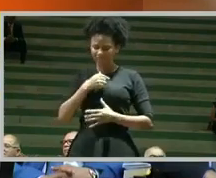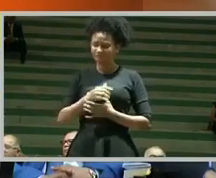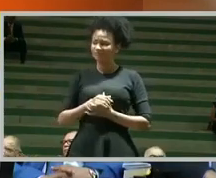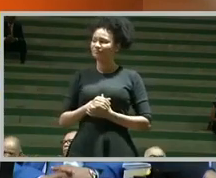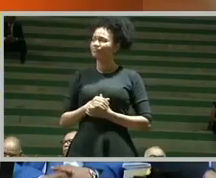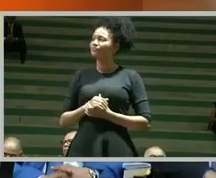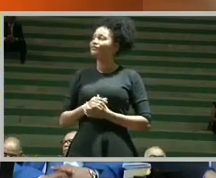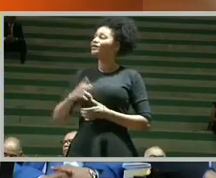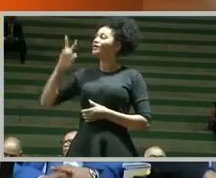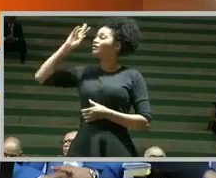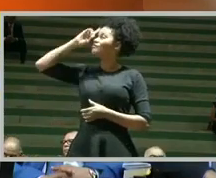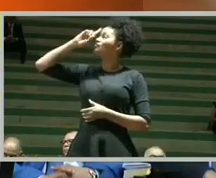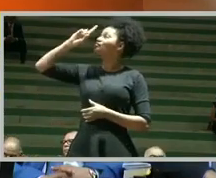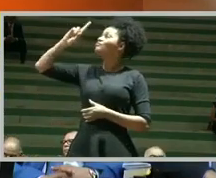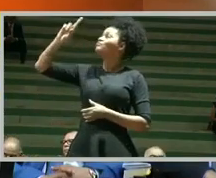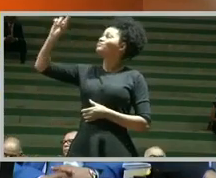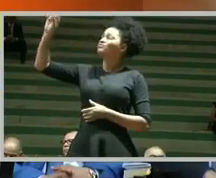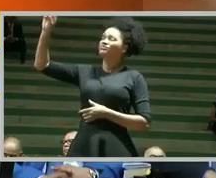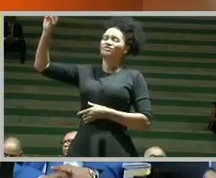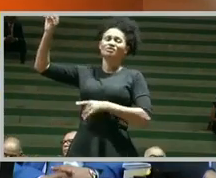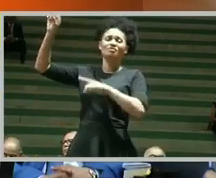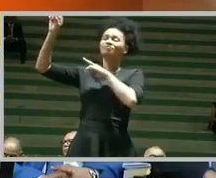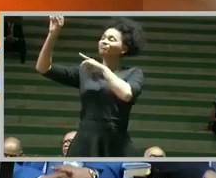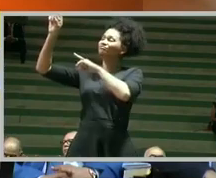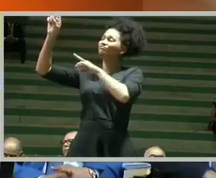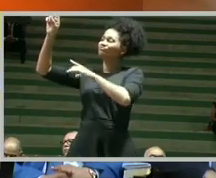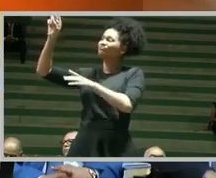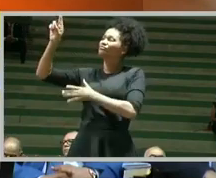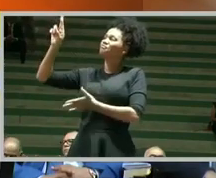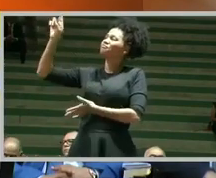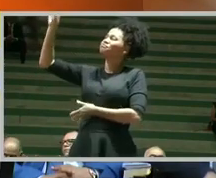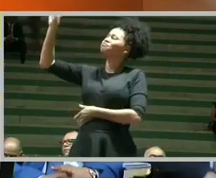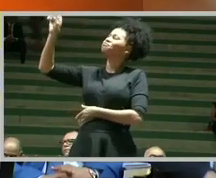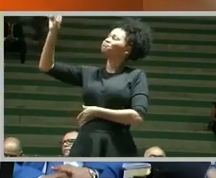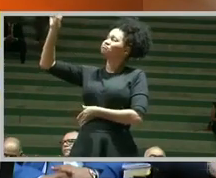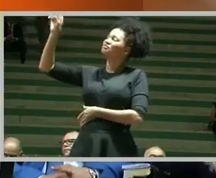que foi o Senhor quem fez.